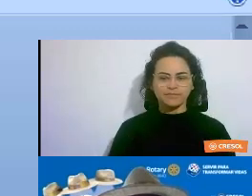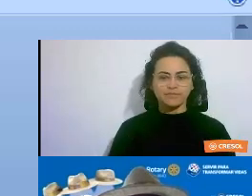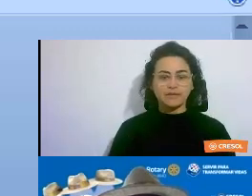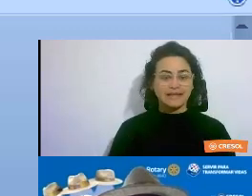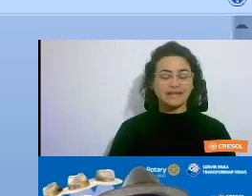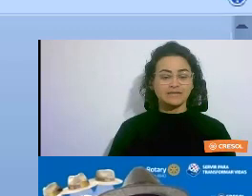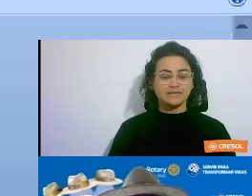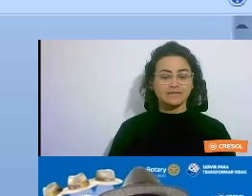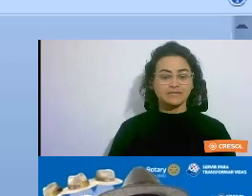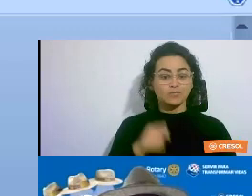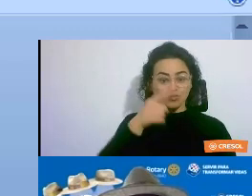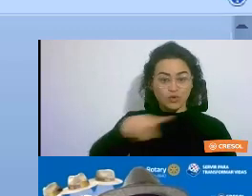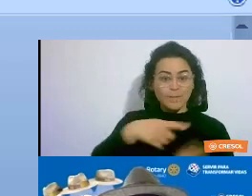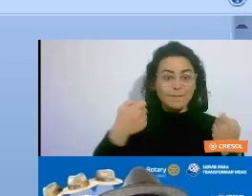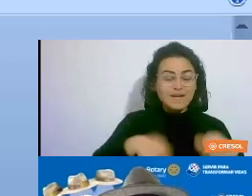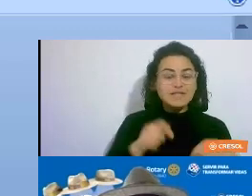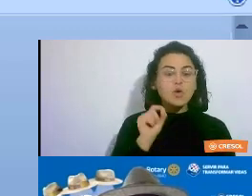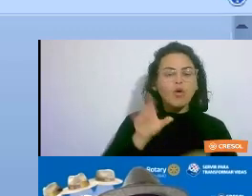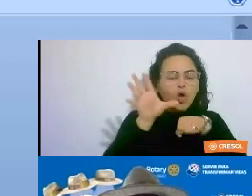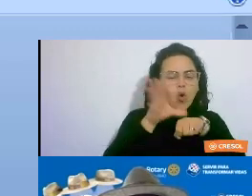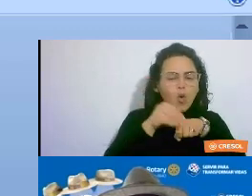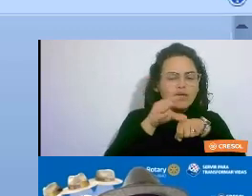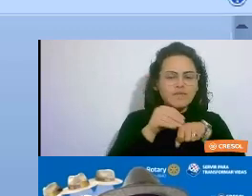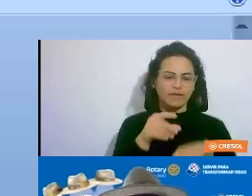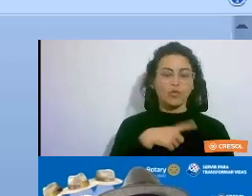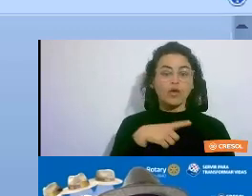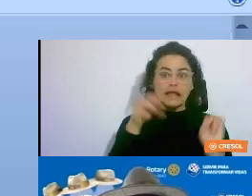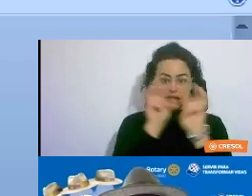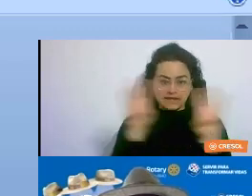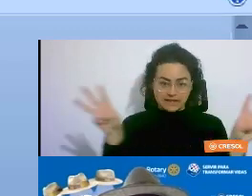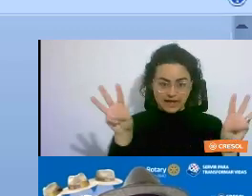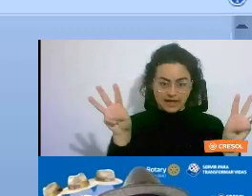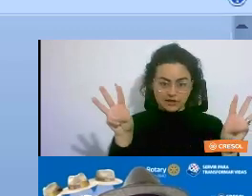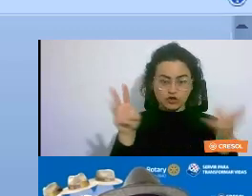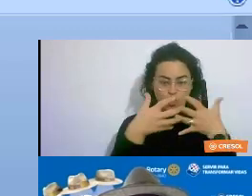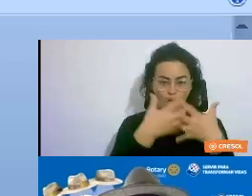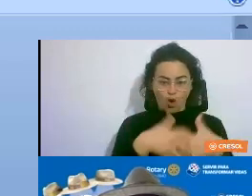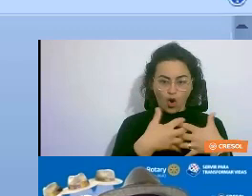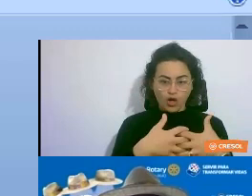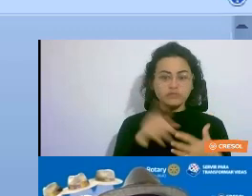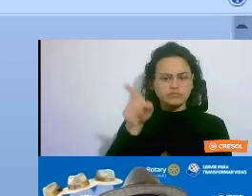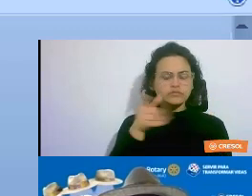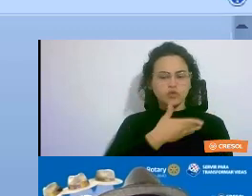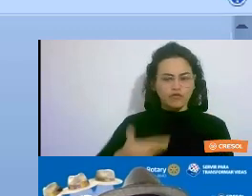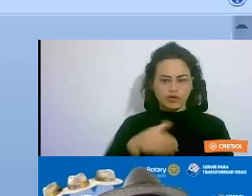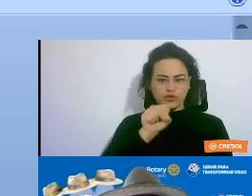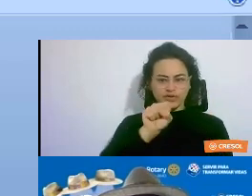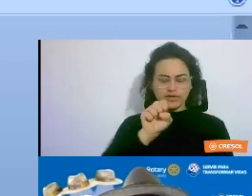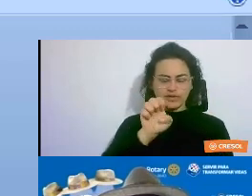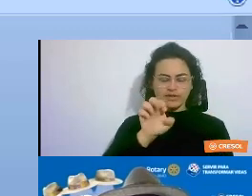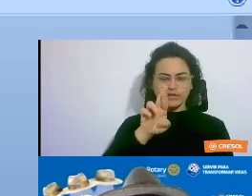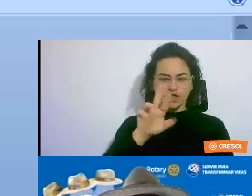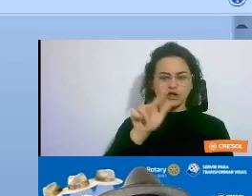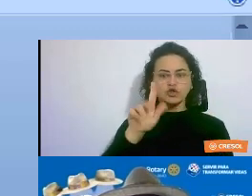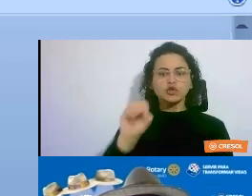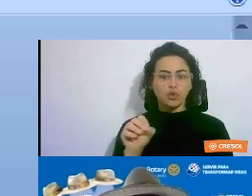tenham conhecimento, que busquem através do site. O próprio governador Sérgio tem todo esse material, seja ele impresso ou através de